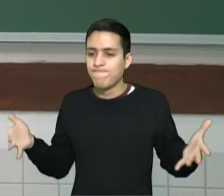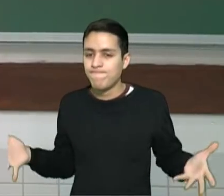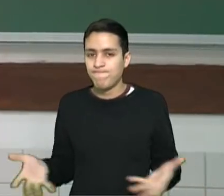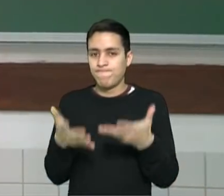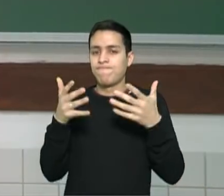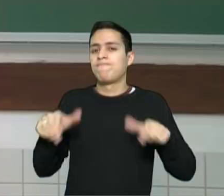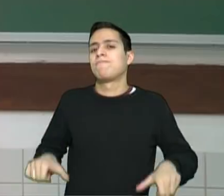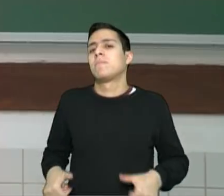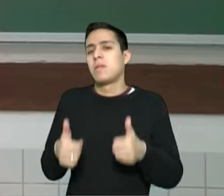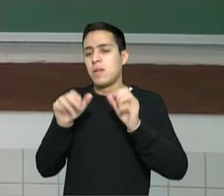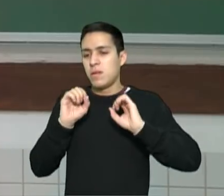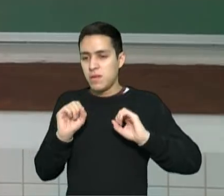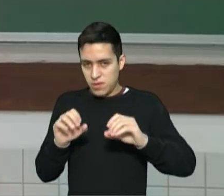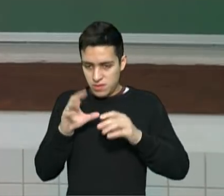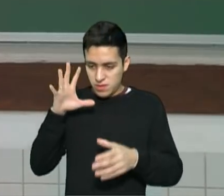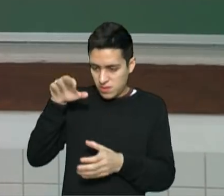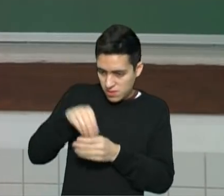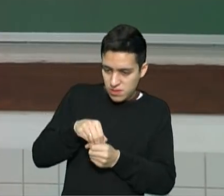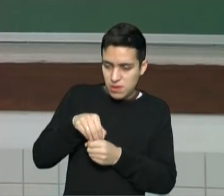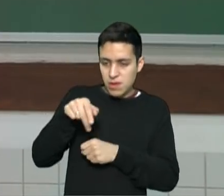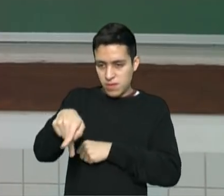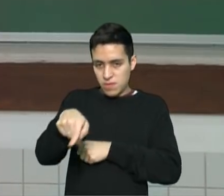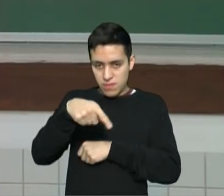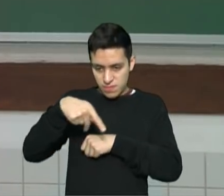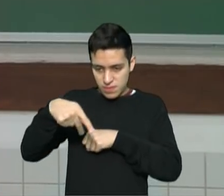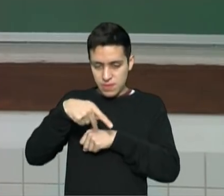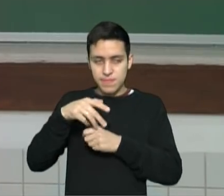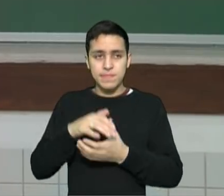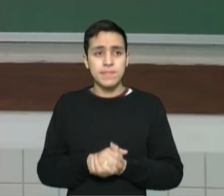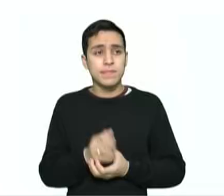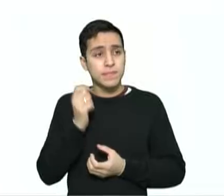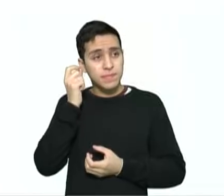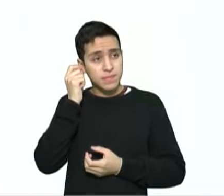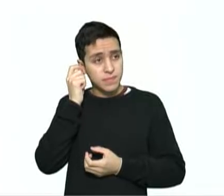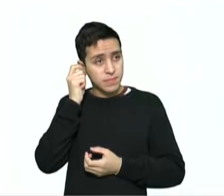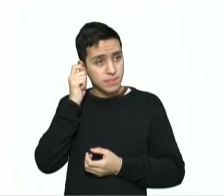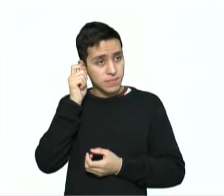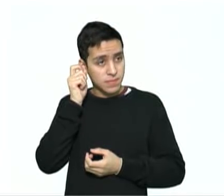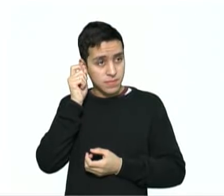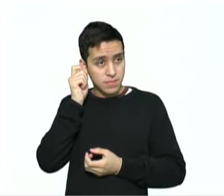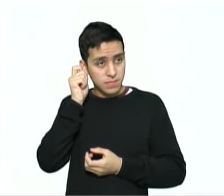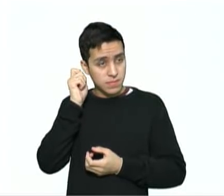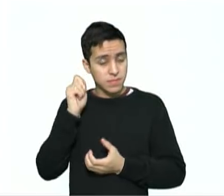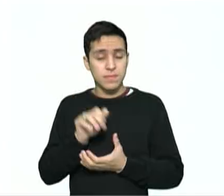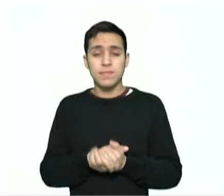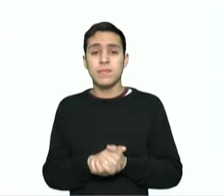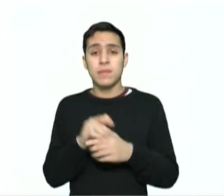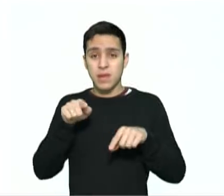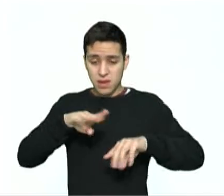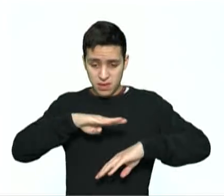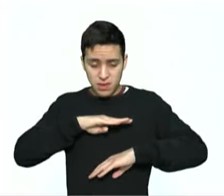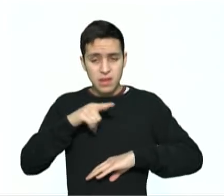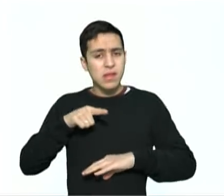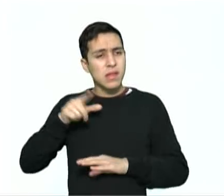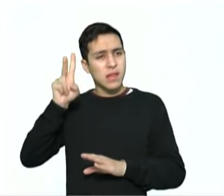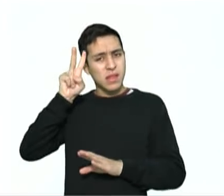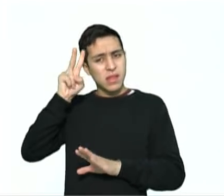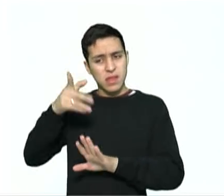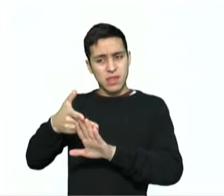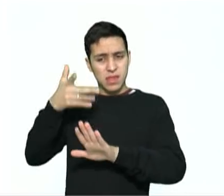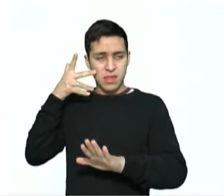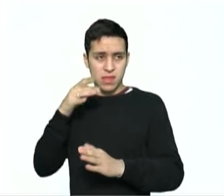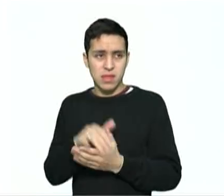fomento e melhoria educacional dentro do país. Dentro dessa situação, a gente vem com o histórico, veja que ele é bem